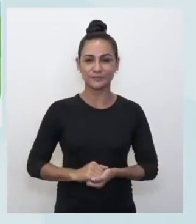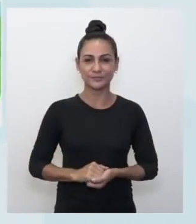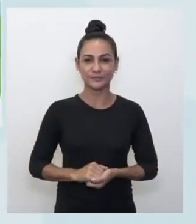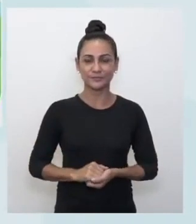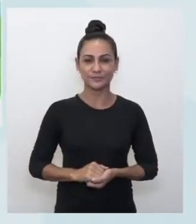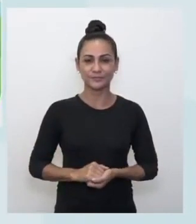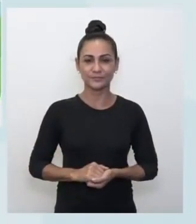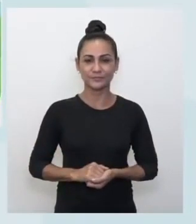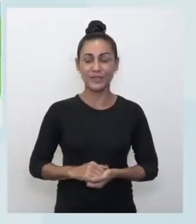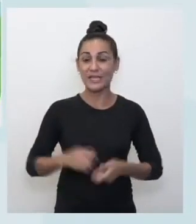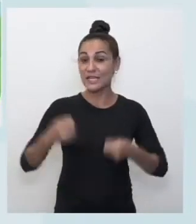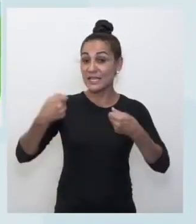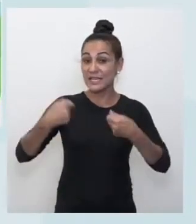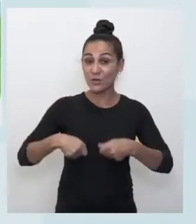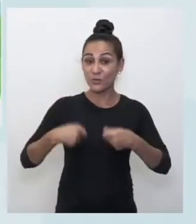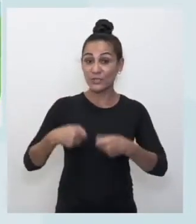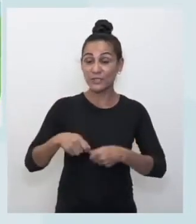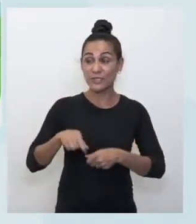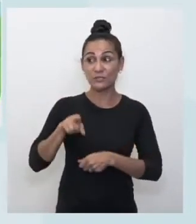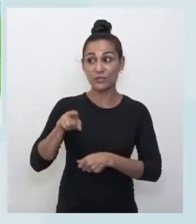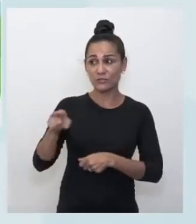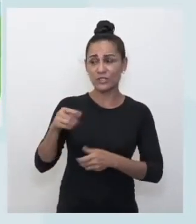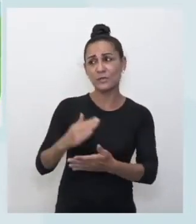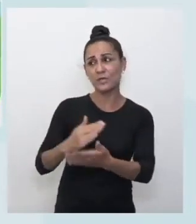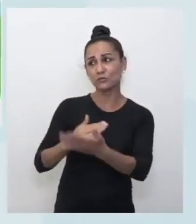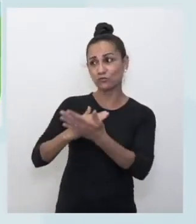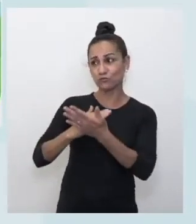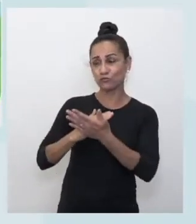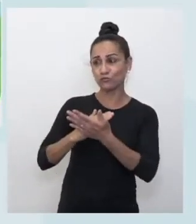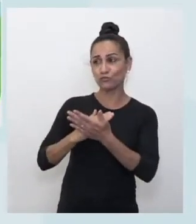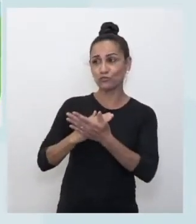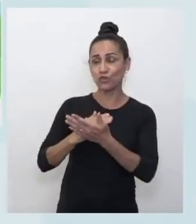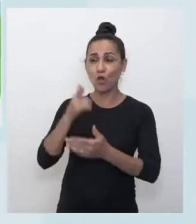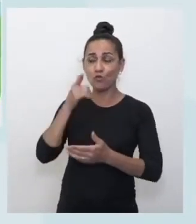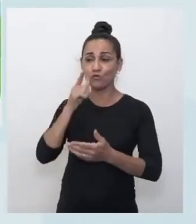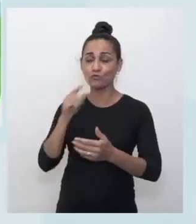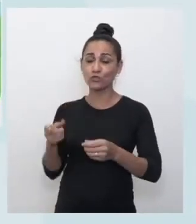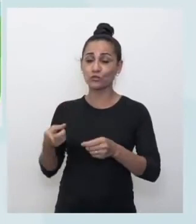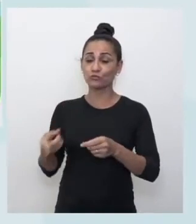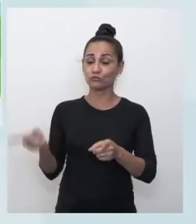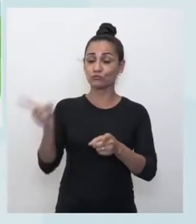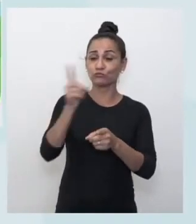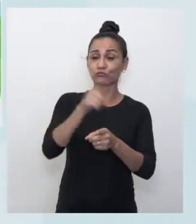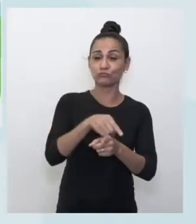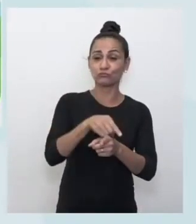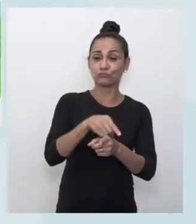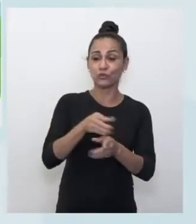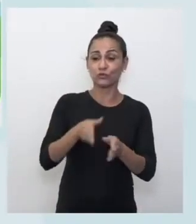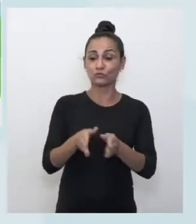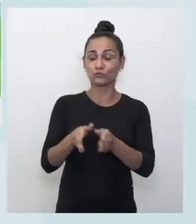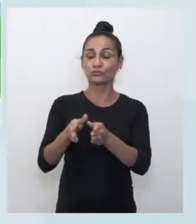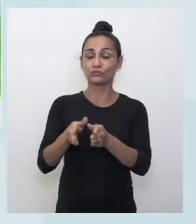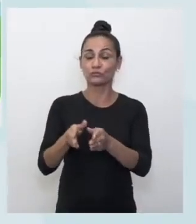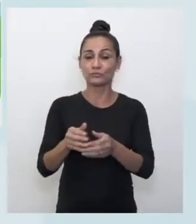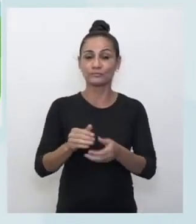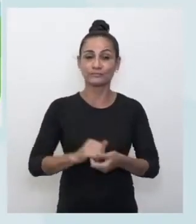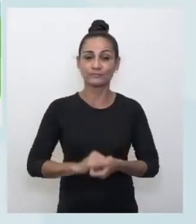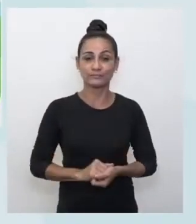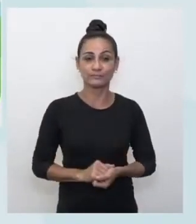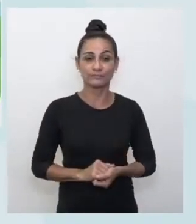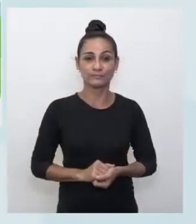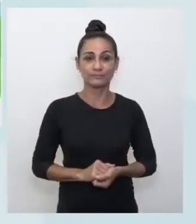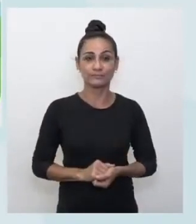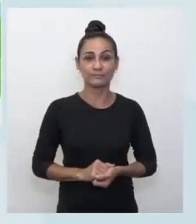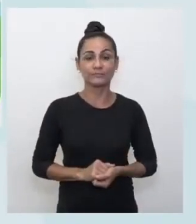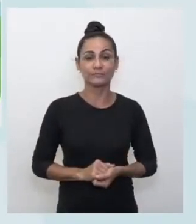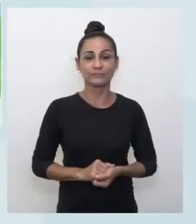side. Eu preciso que você me ajude a chegar do outro lado. Legal. Então, todos os verbinhos até agora que mandaram